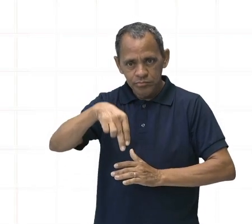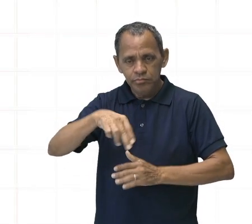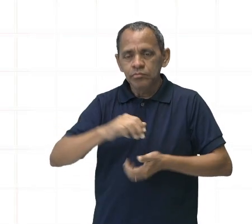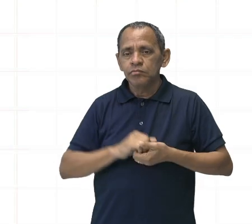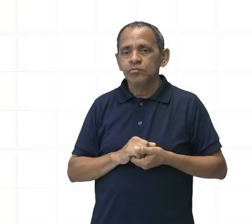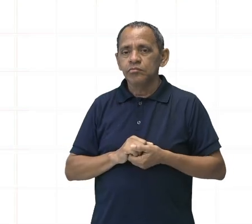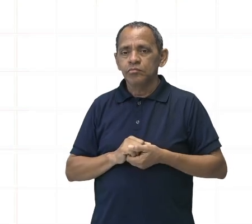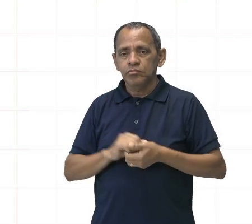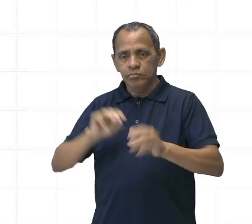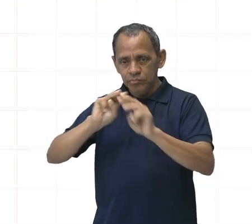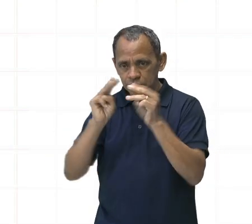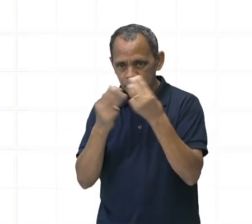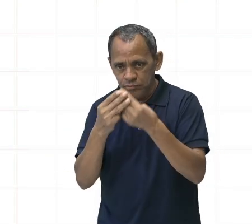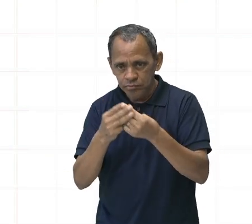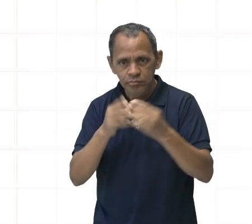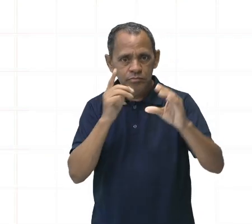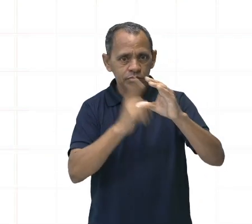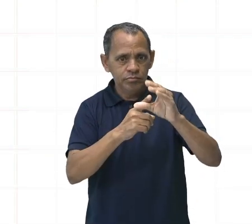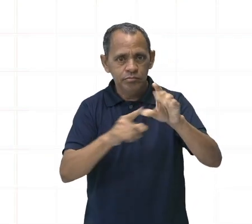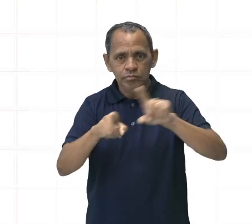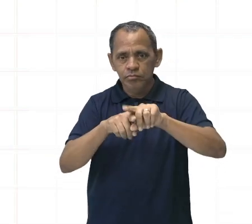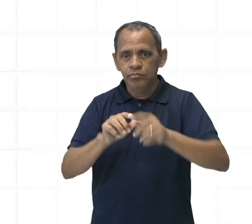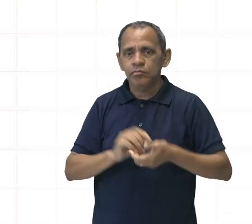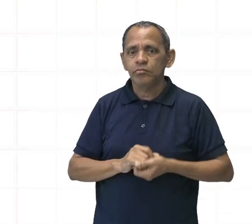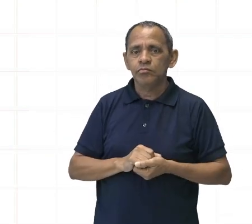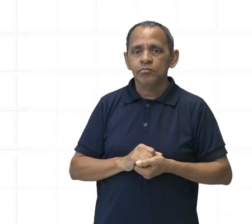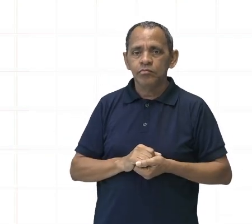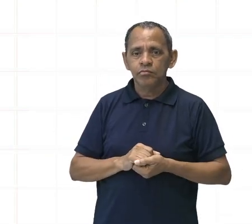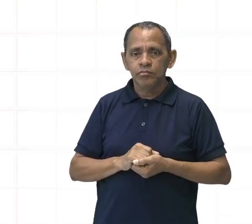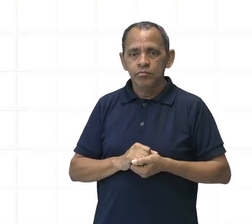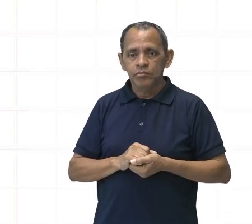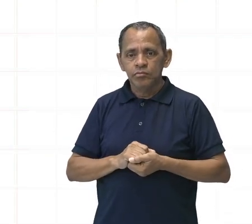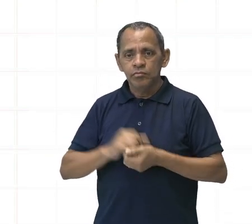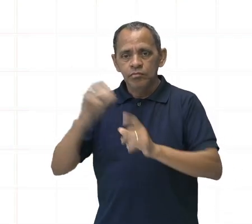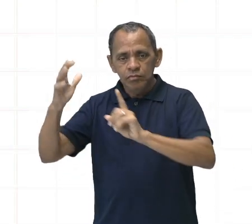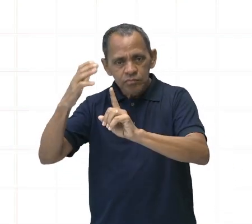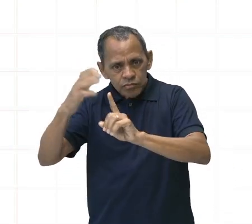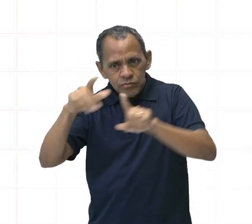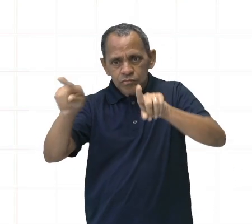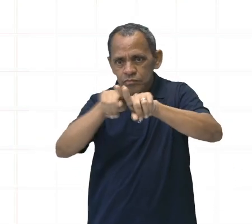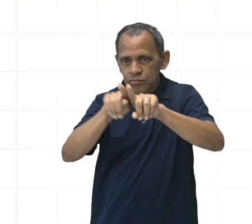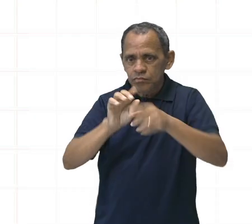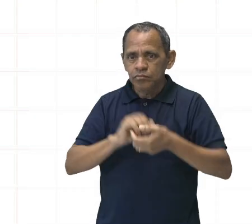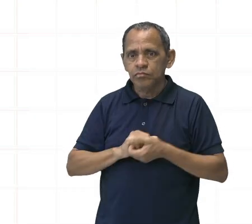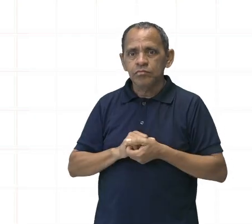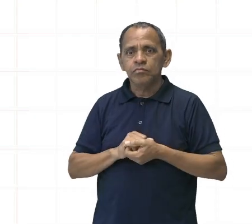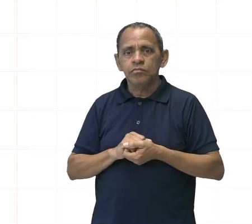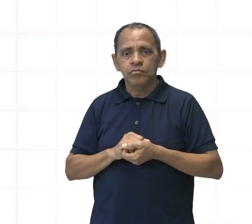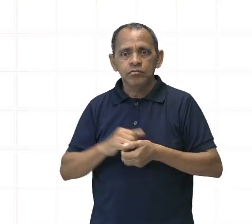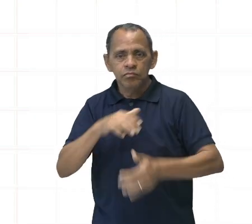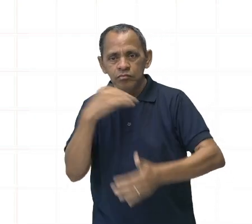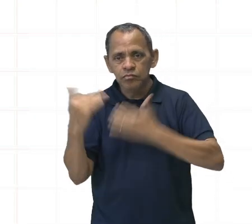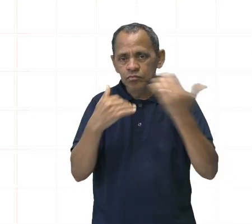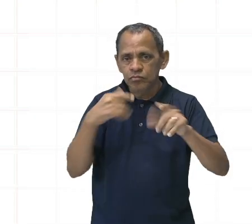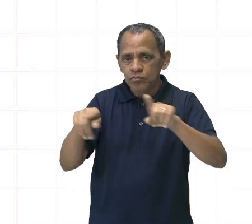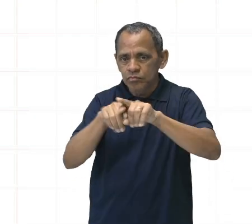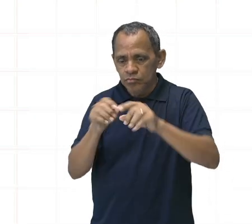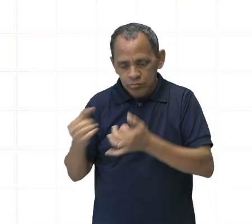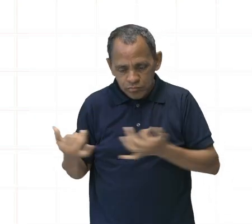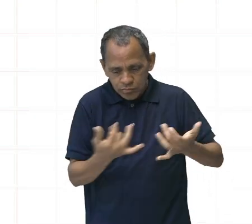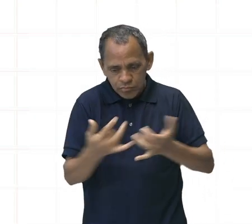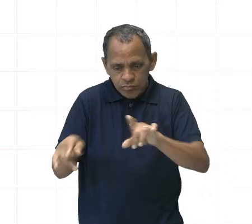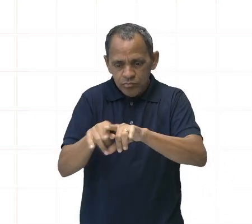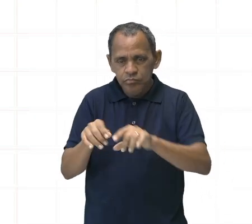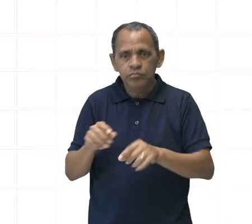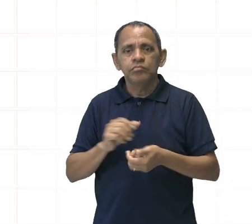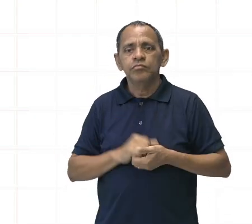atribuído a um judeu comunista de nome Cohen, supostamente previa massacres e incêndios de igrejas. Mais